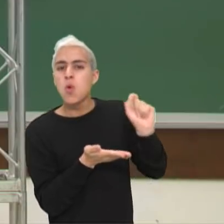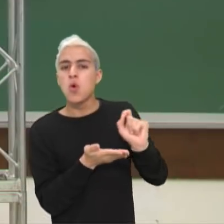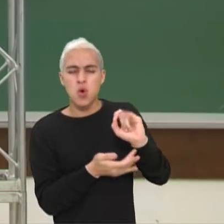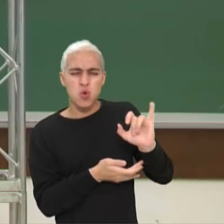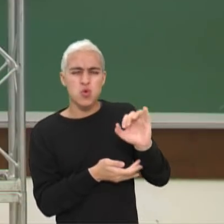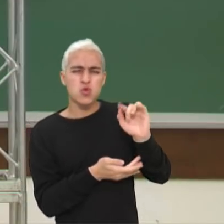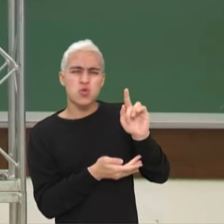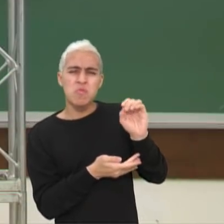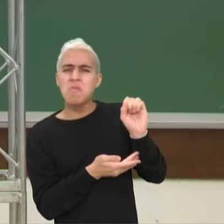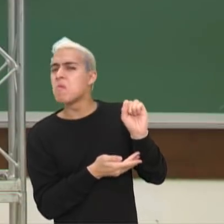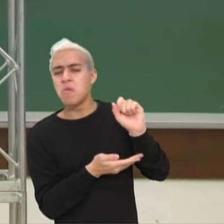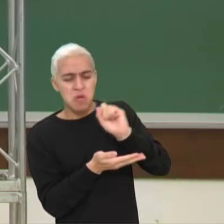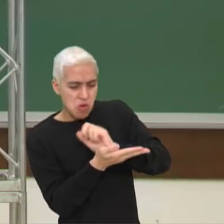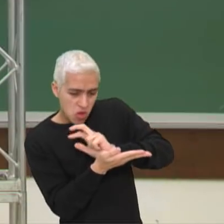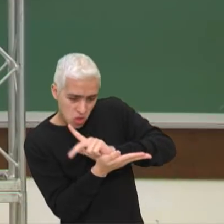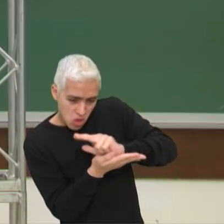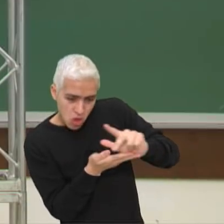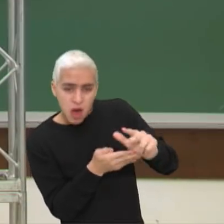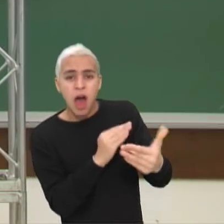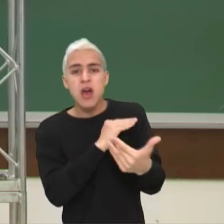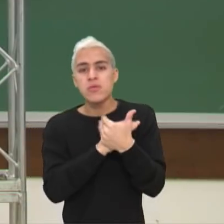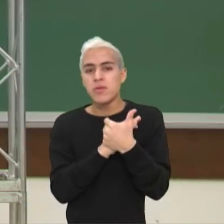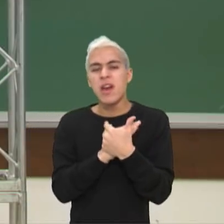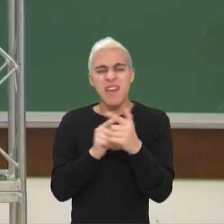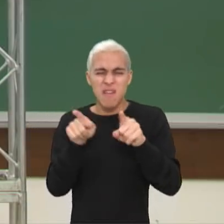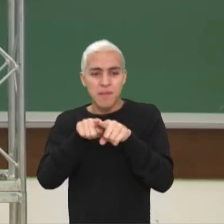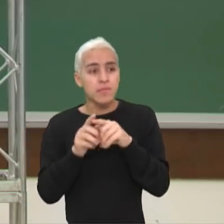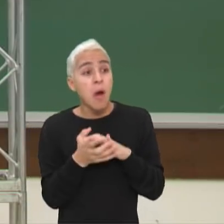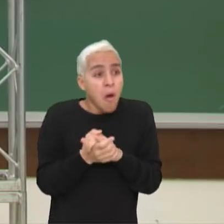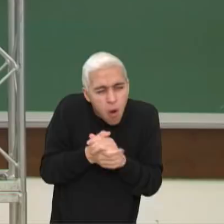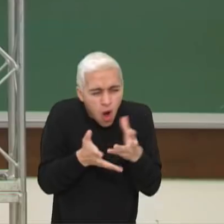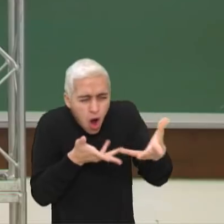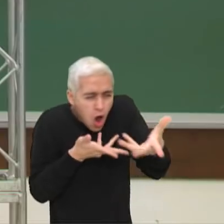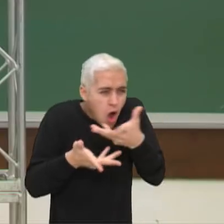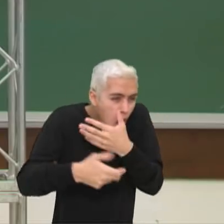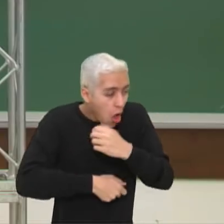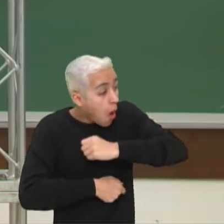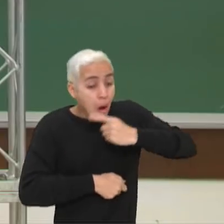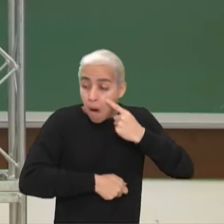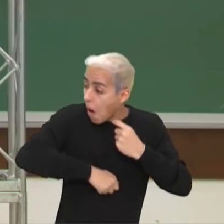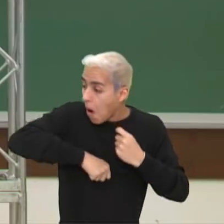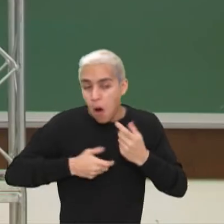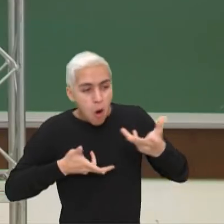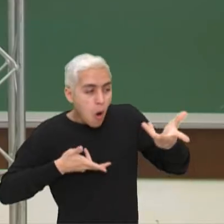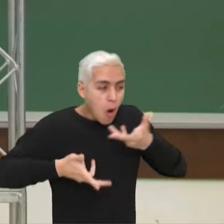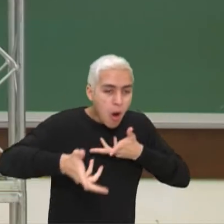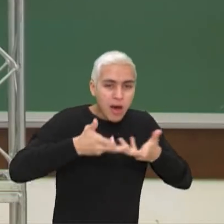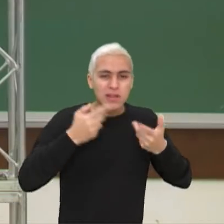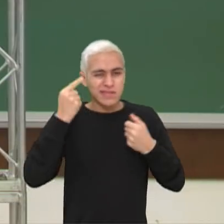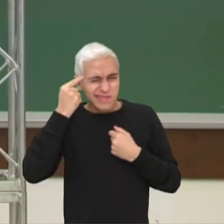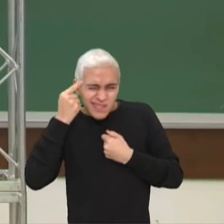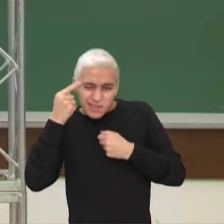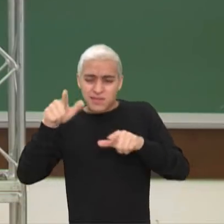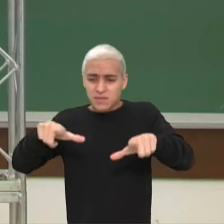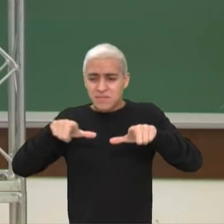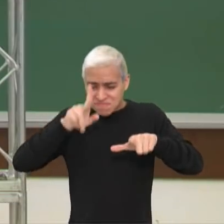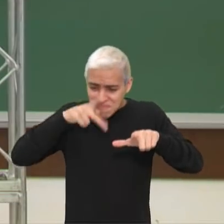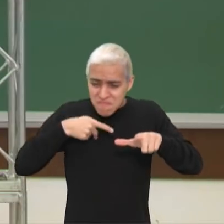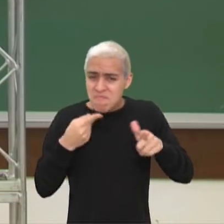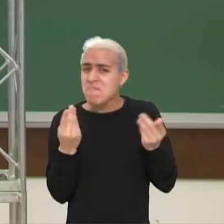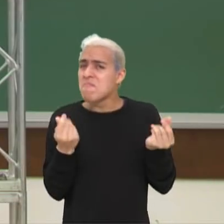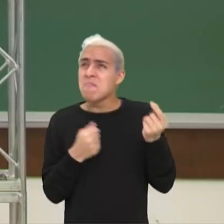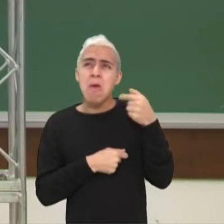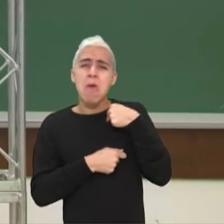se socializar com um colega. Então, dificilmente, assim, não vem na minha memória assim, um jogo de tabuleiro que você faça